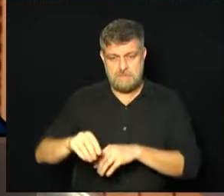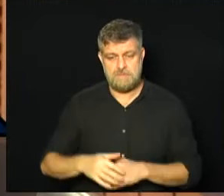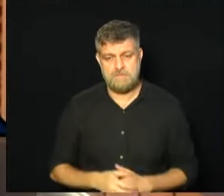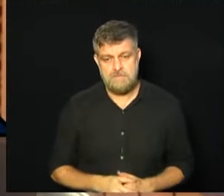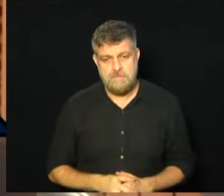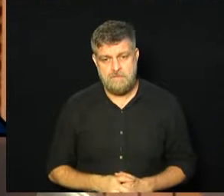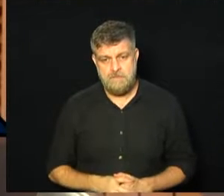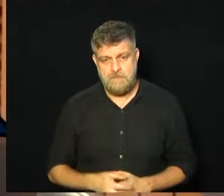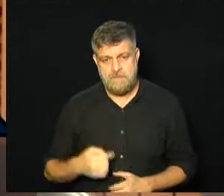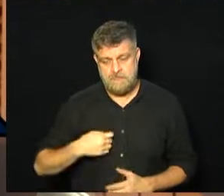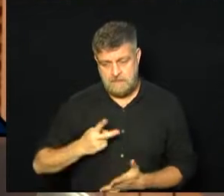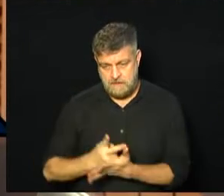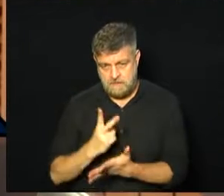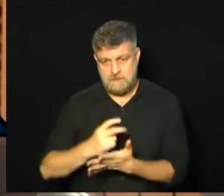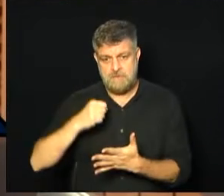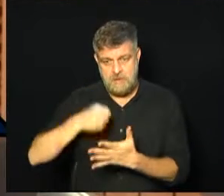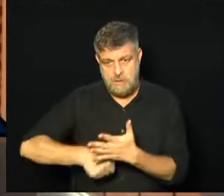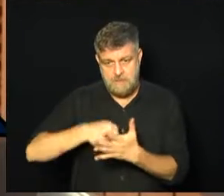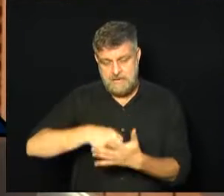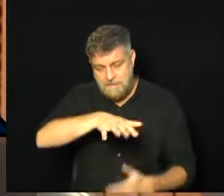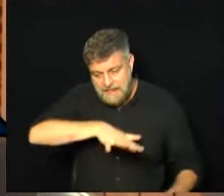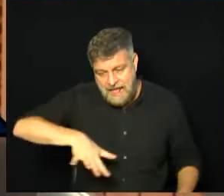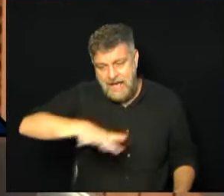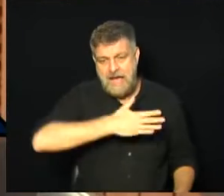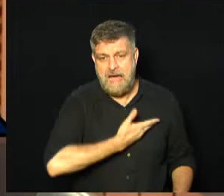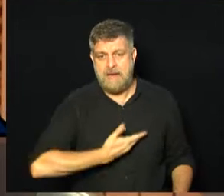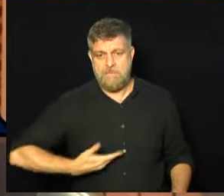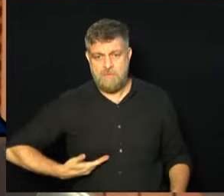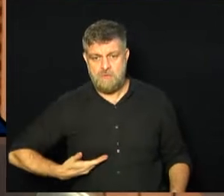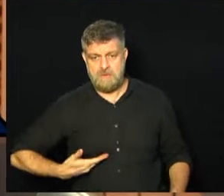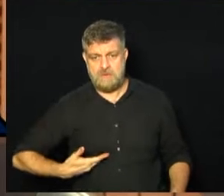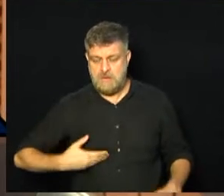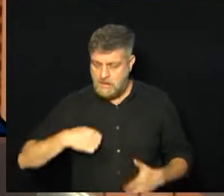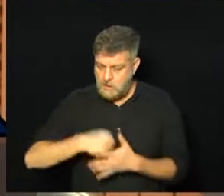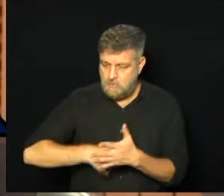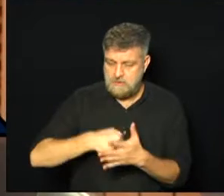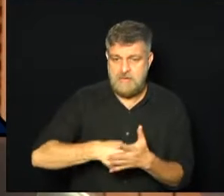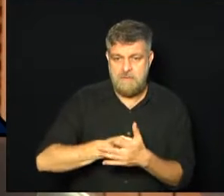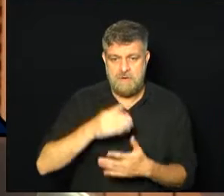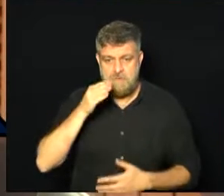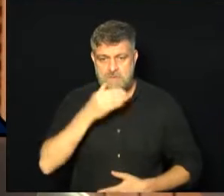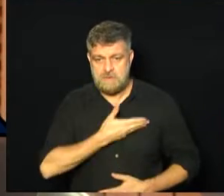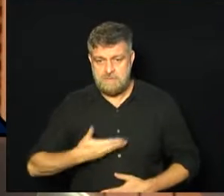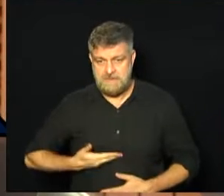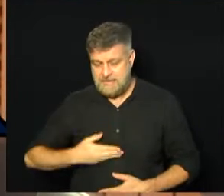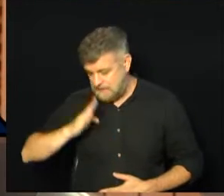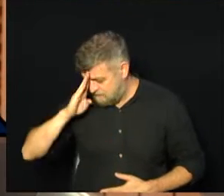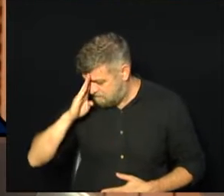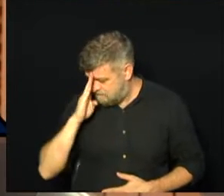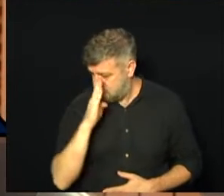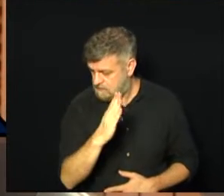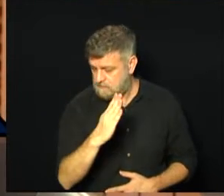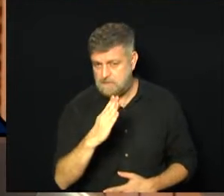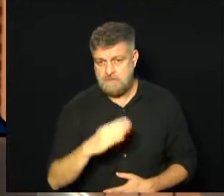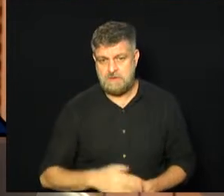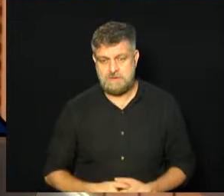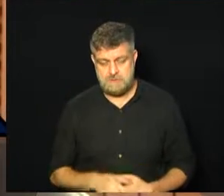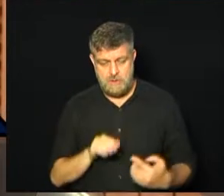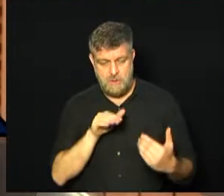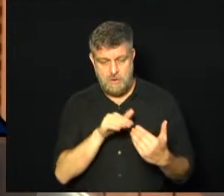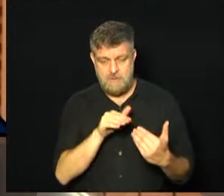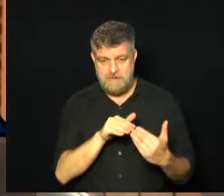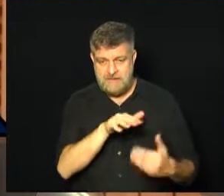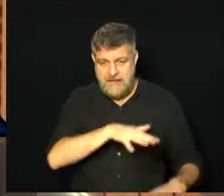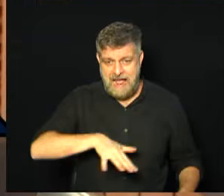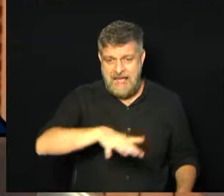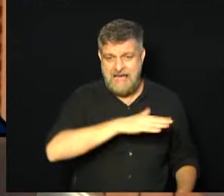e eu sempre fiz a defesa do serviço público. E fazer a defesa do serviço público é defender, principalmente, os serviços que mais